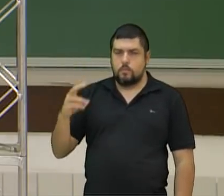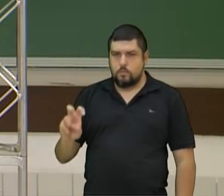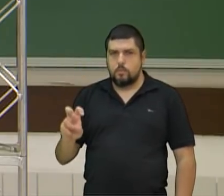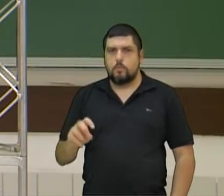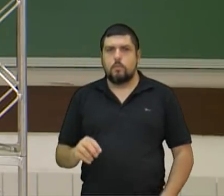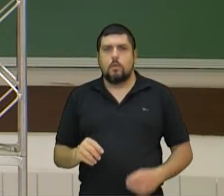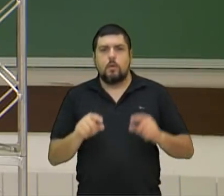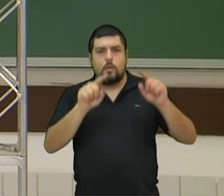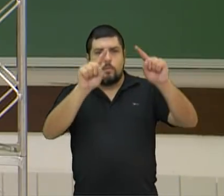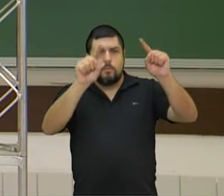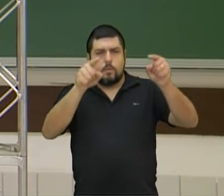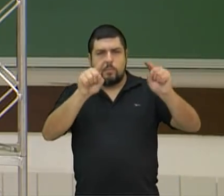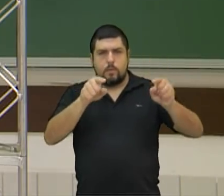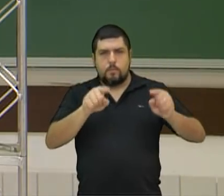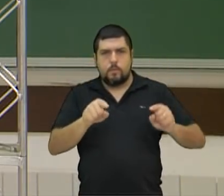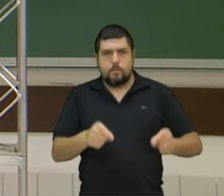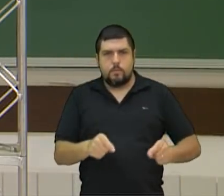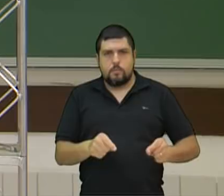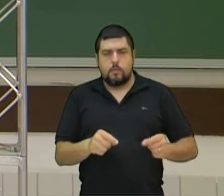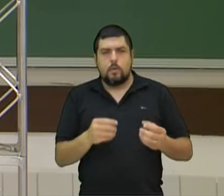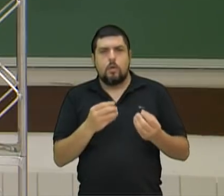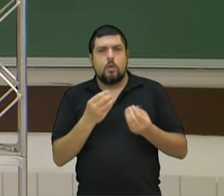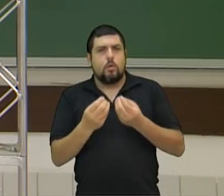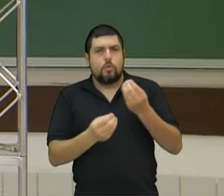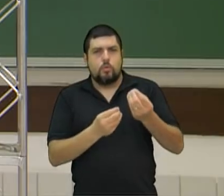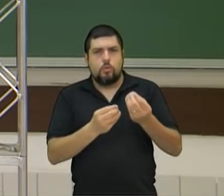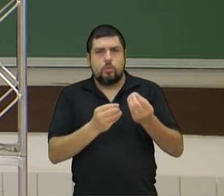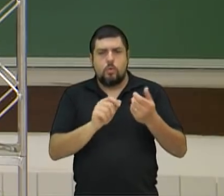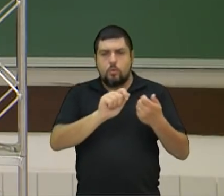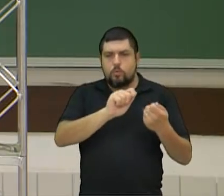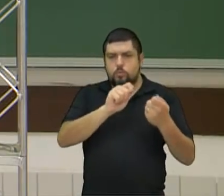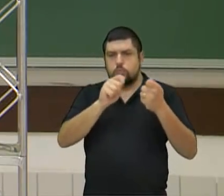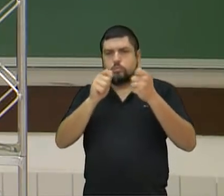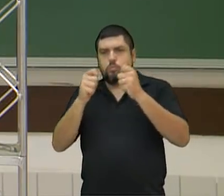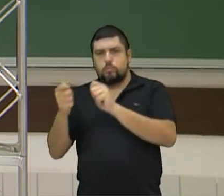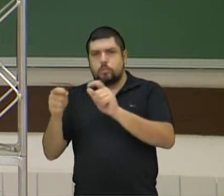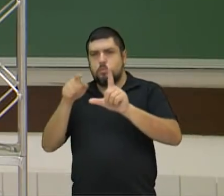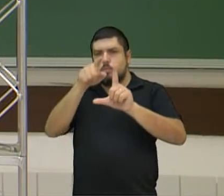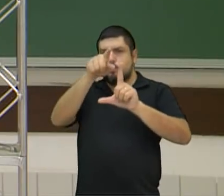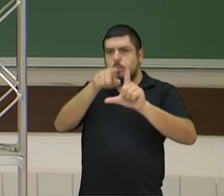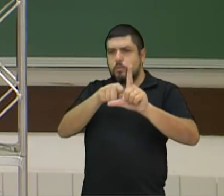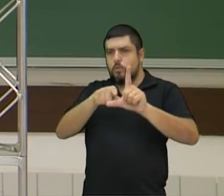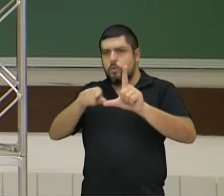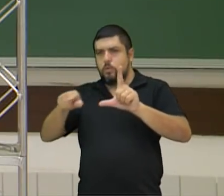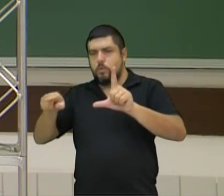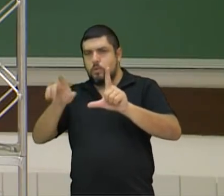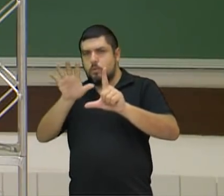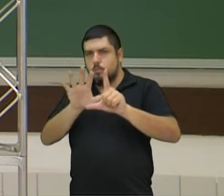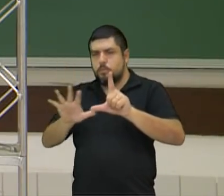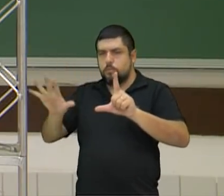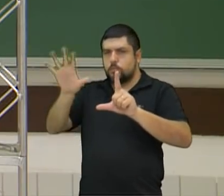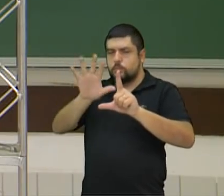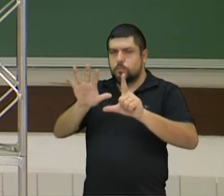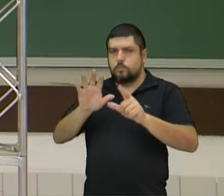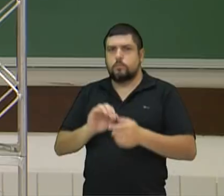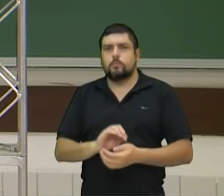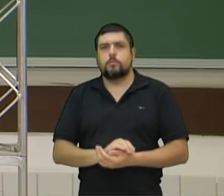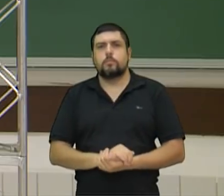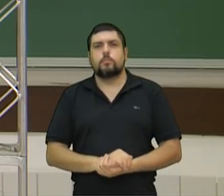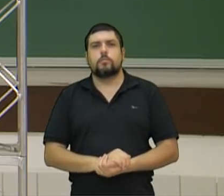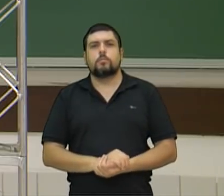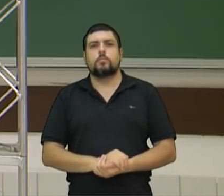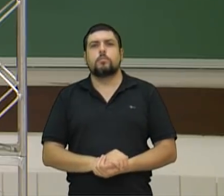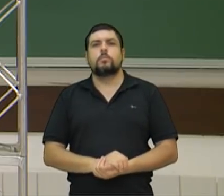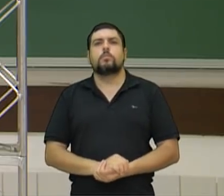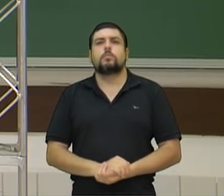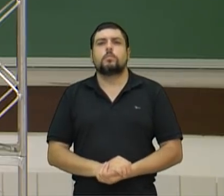vamos construir o gráfico dessa função. Eu vou fazer aqui para vocês o gráfico, ok? Vamos dar uma olhada aqui, ó. Os